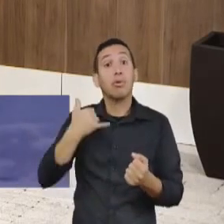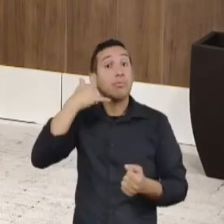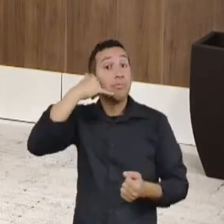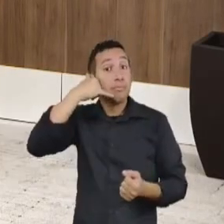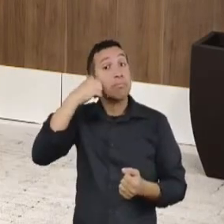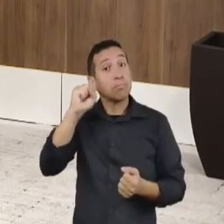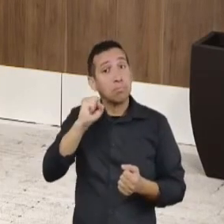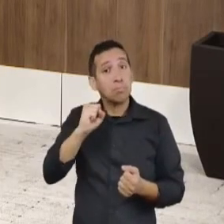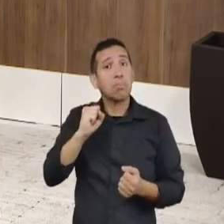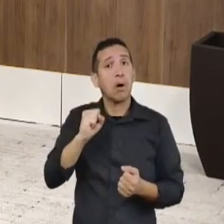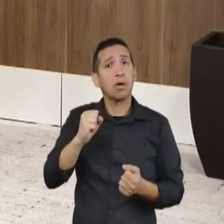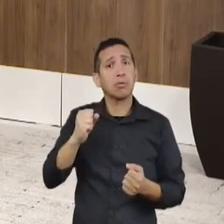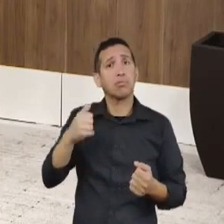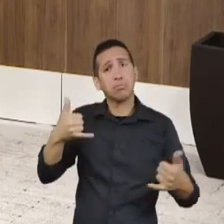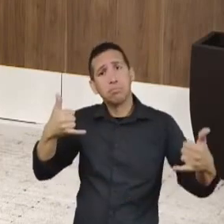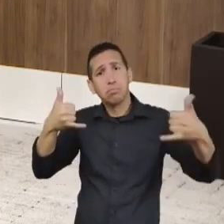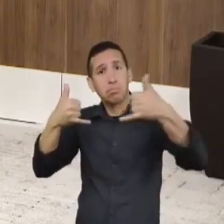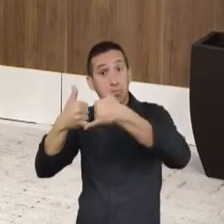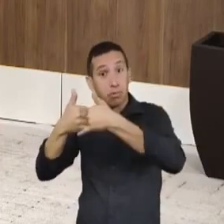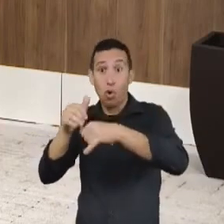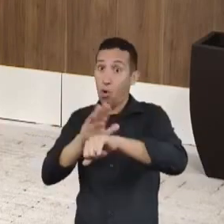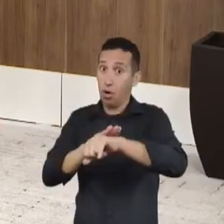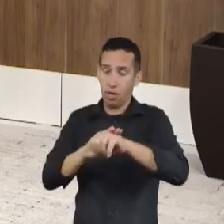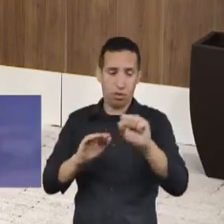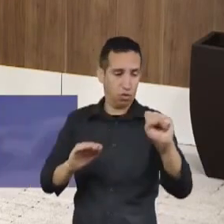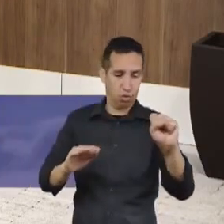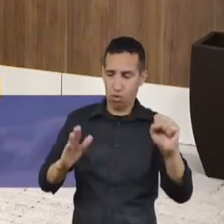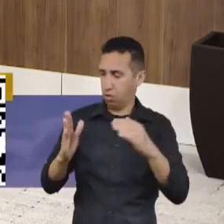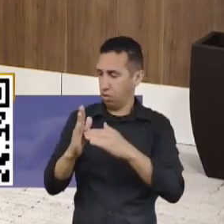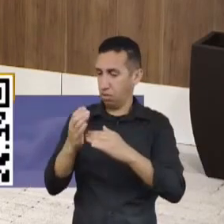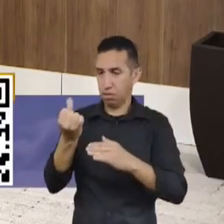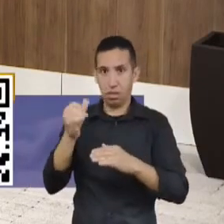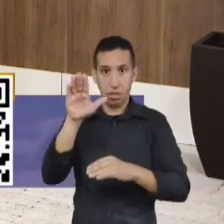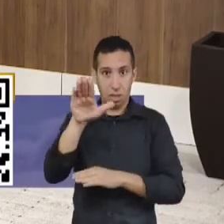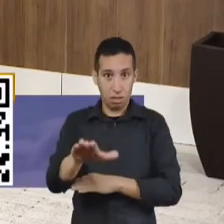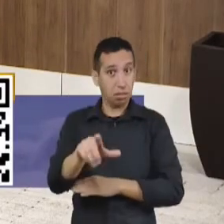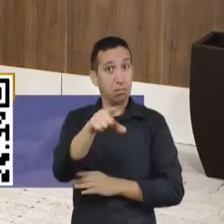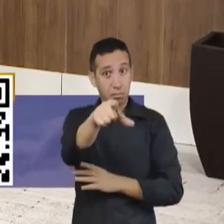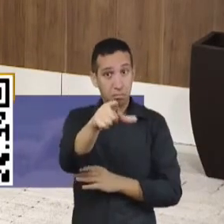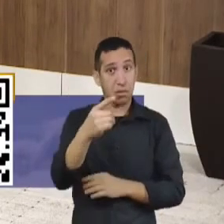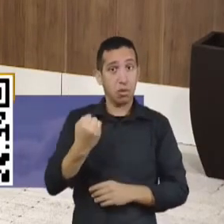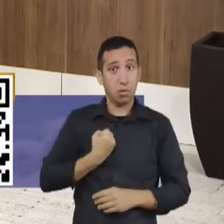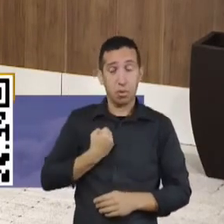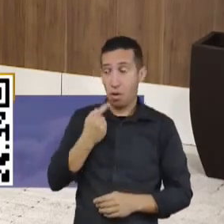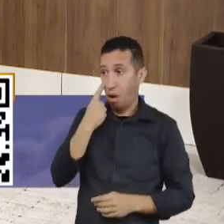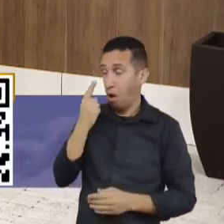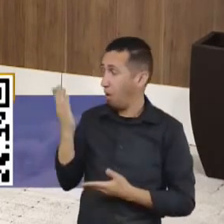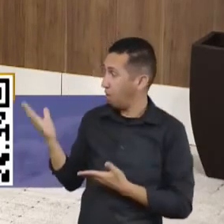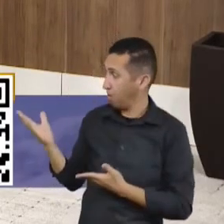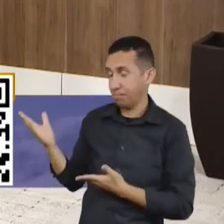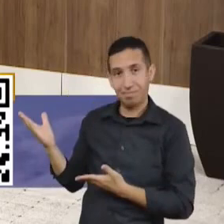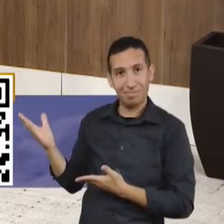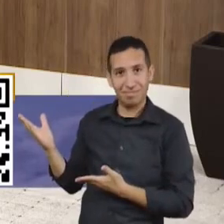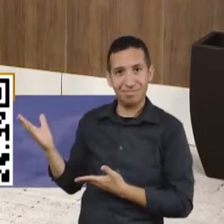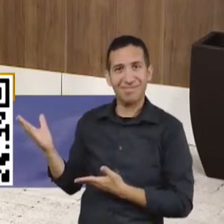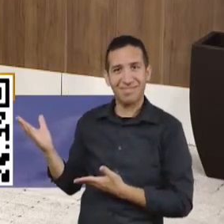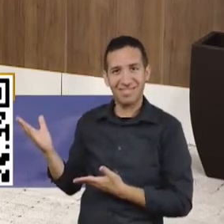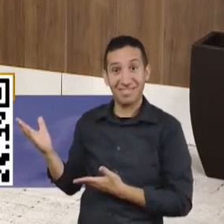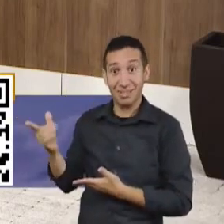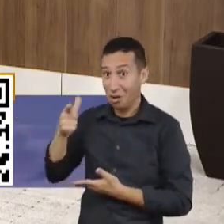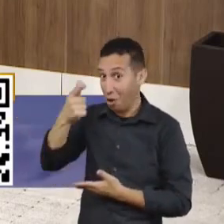telefone fixo para você ligar em horário comercial eu falo para você agora zero operadora 12 e 21 27/31